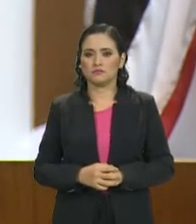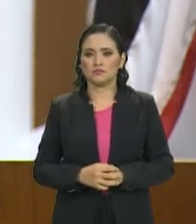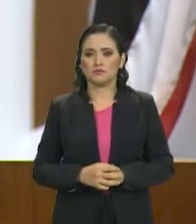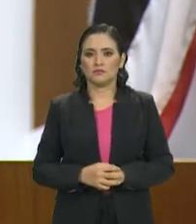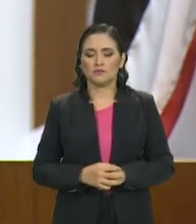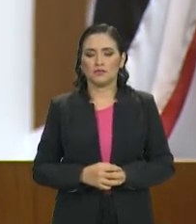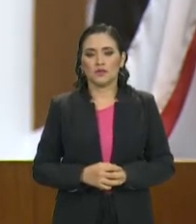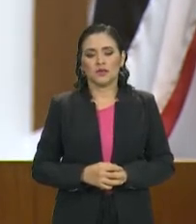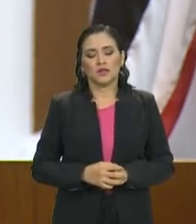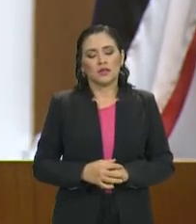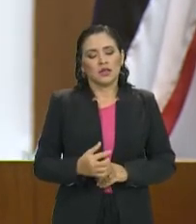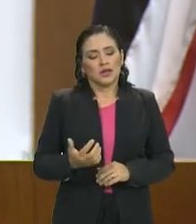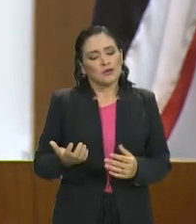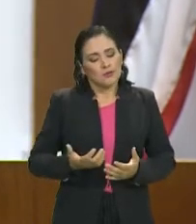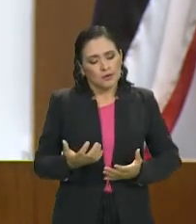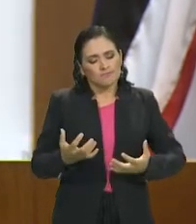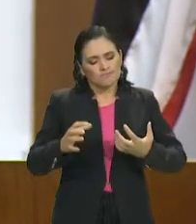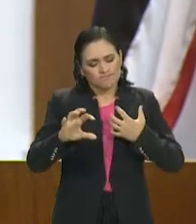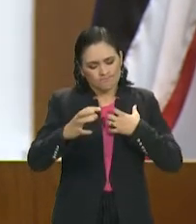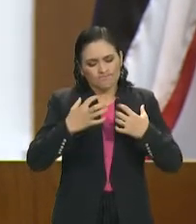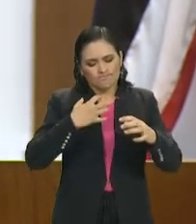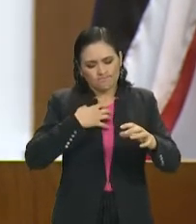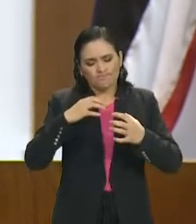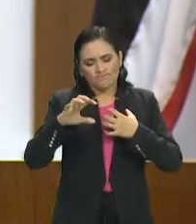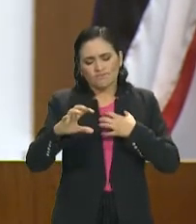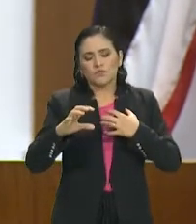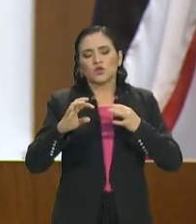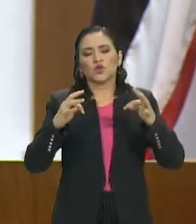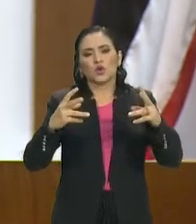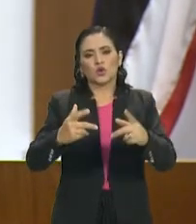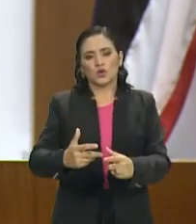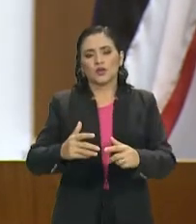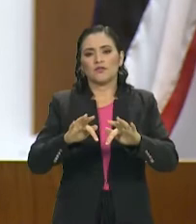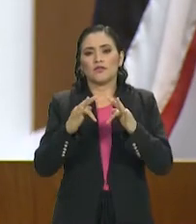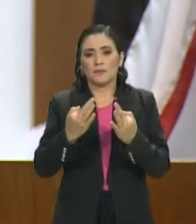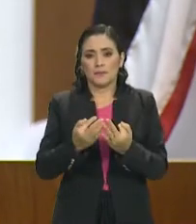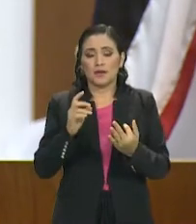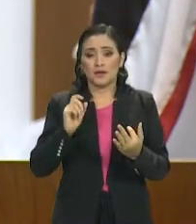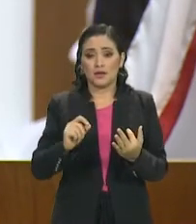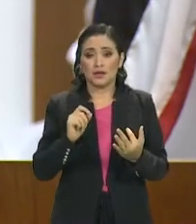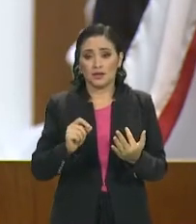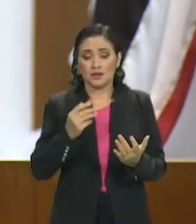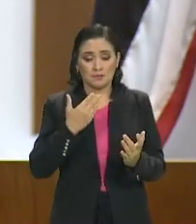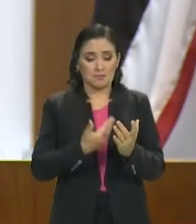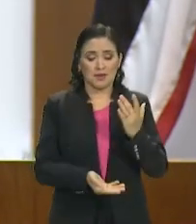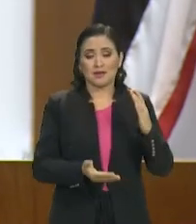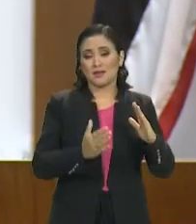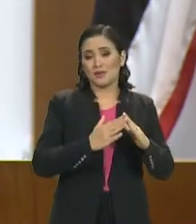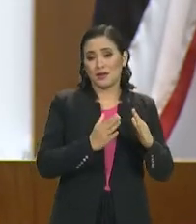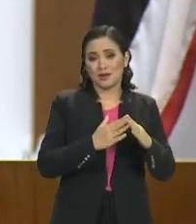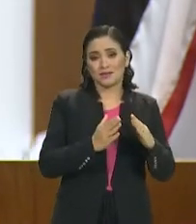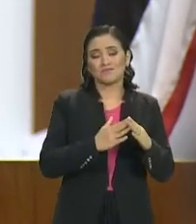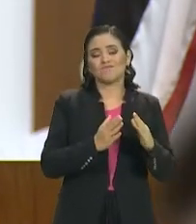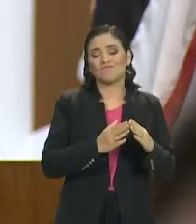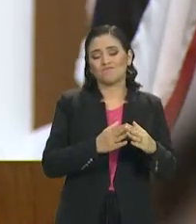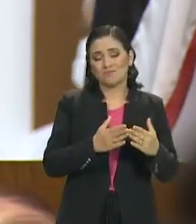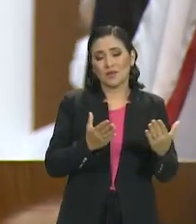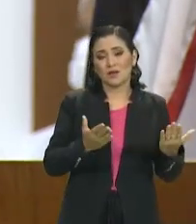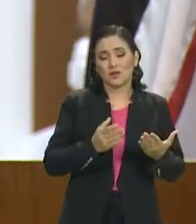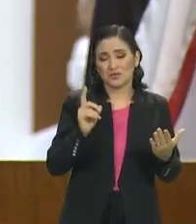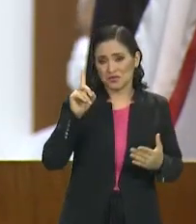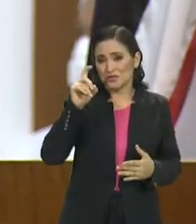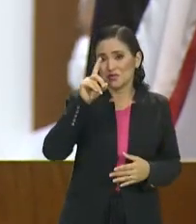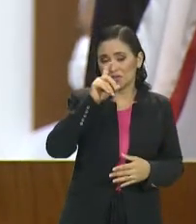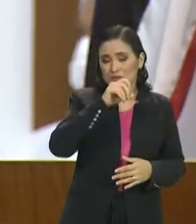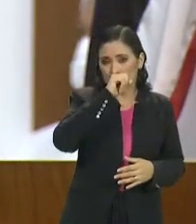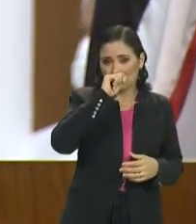estão passando por esse momento de dificuldade. Lá em Nina Rodrigues já tem famílias desabrigadas, famílias que tiveram que mudar de suas